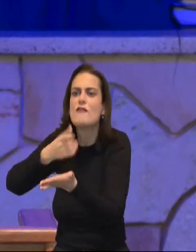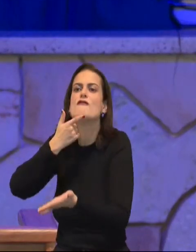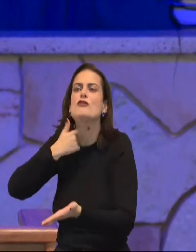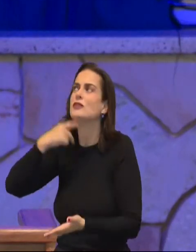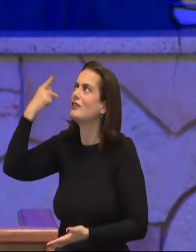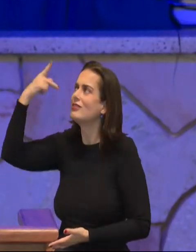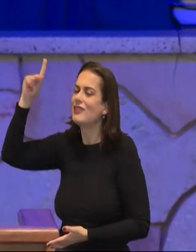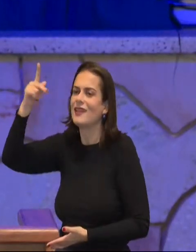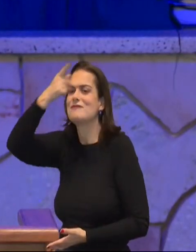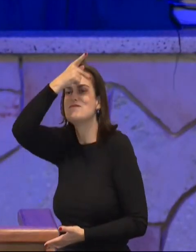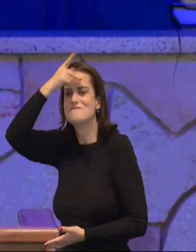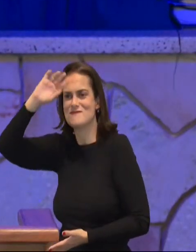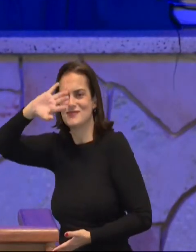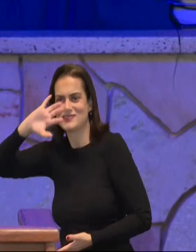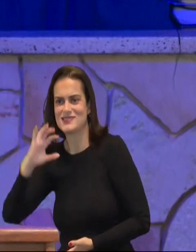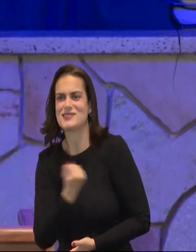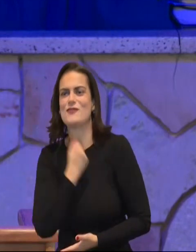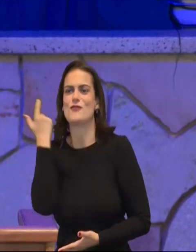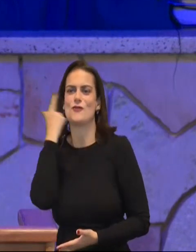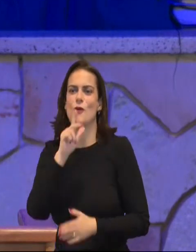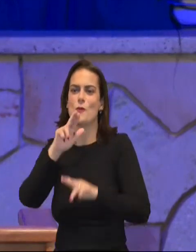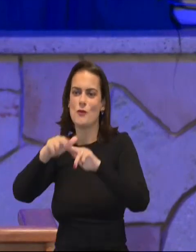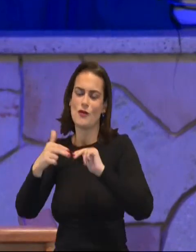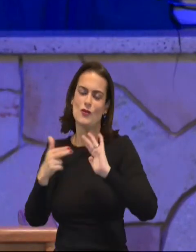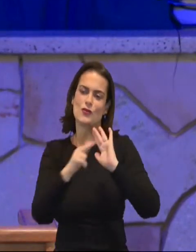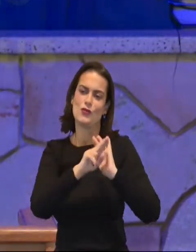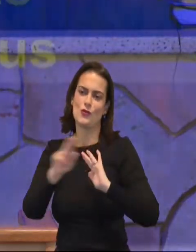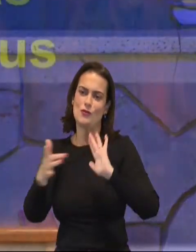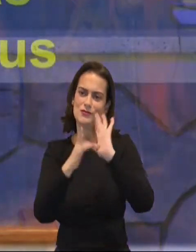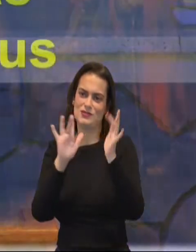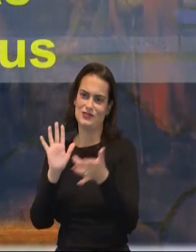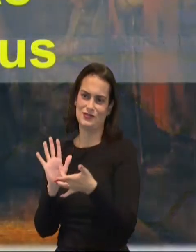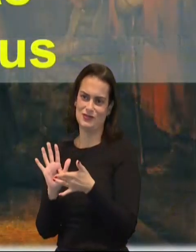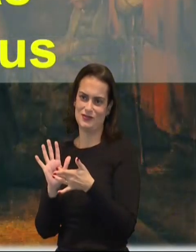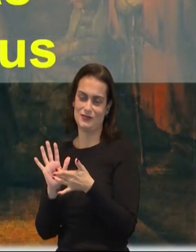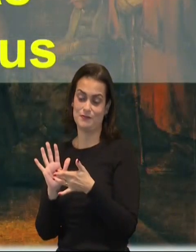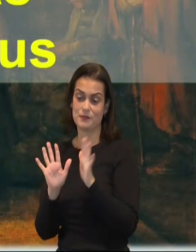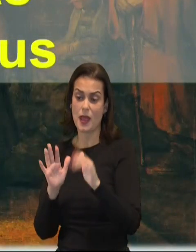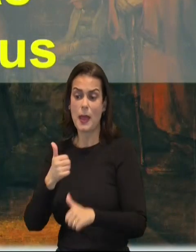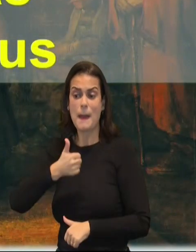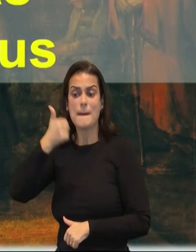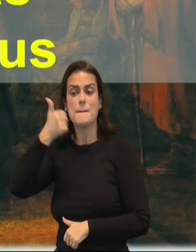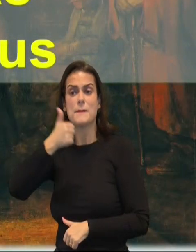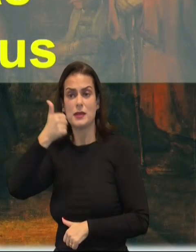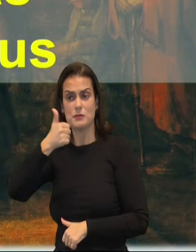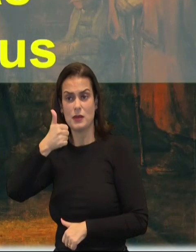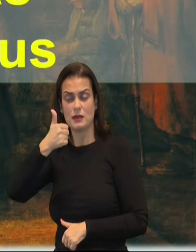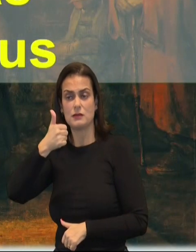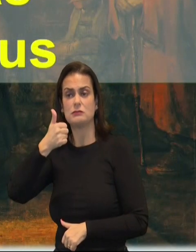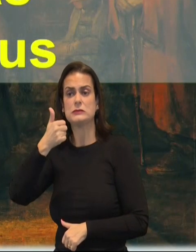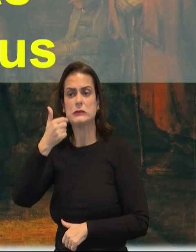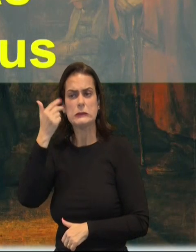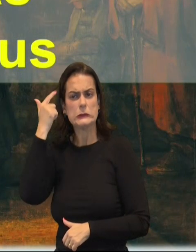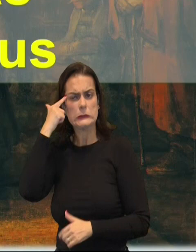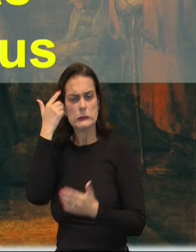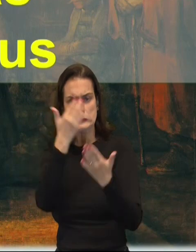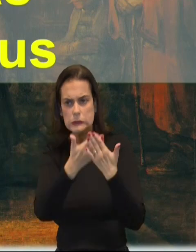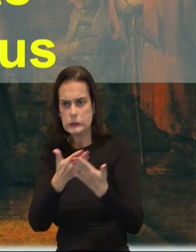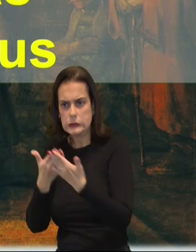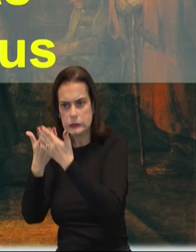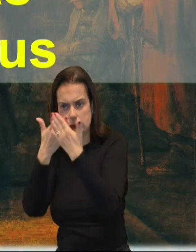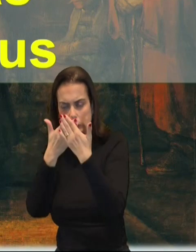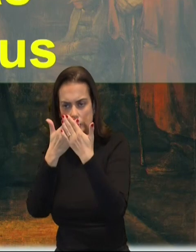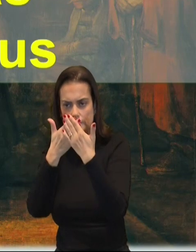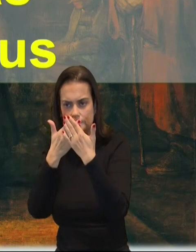vidas são salvas pelo nome de Jesus. É a primeira reflexão que quero fazer com os irmãos.